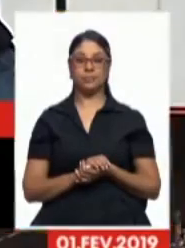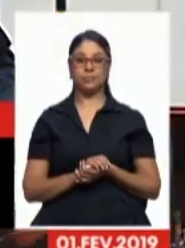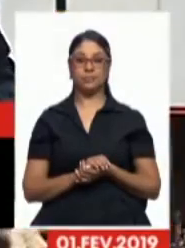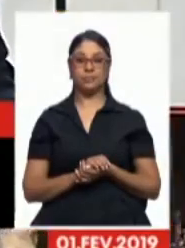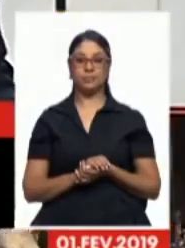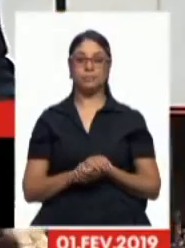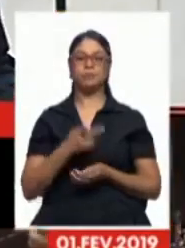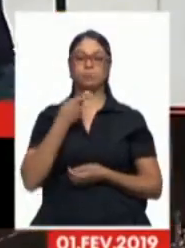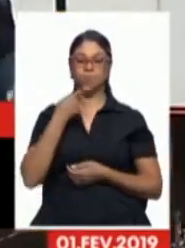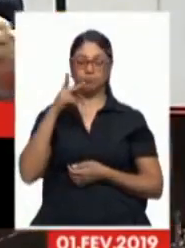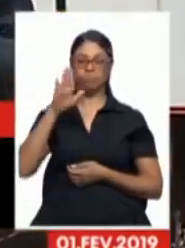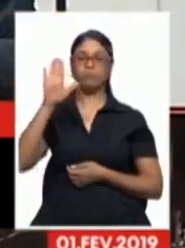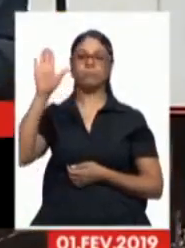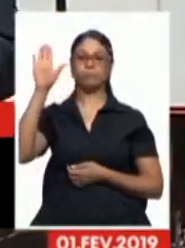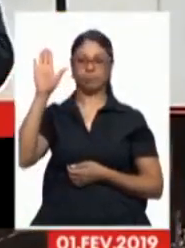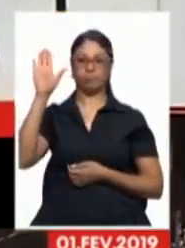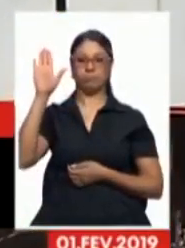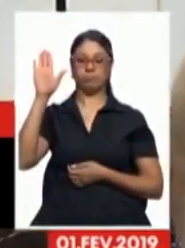Assim eu prometo.